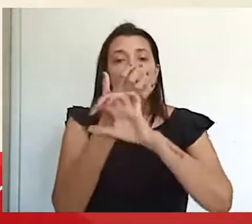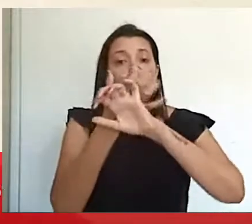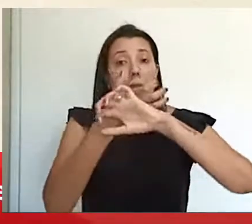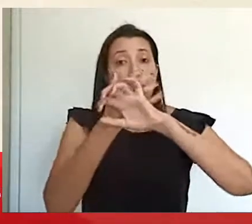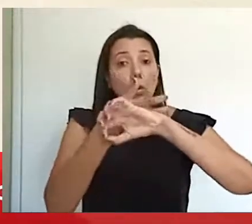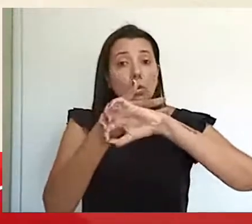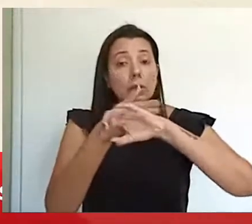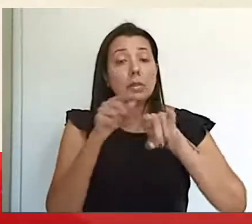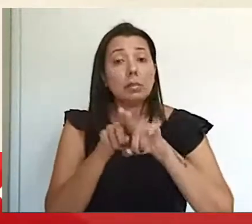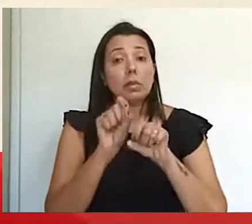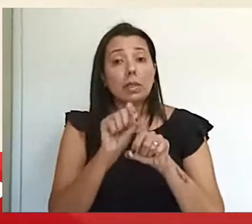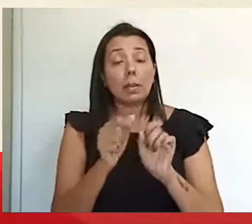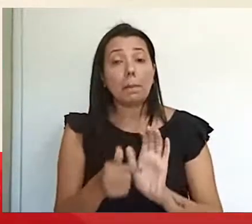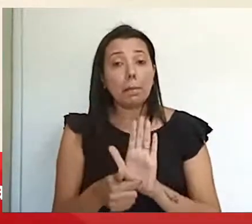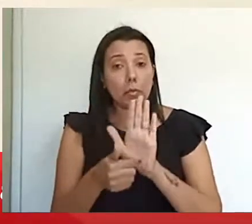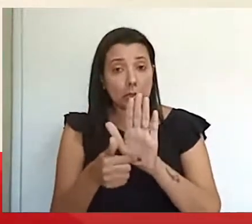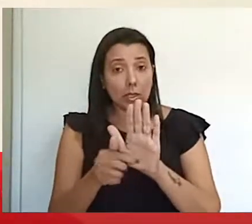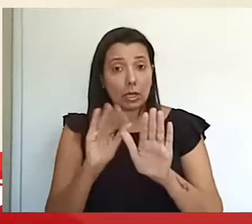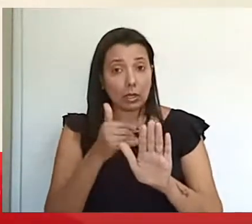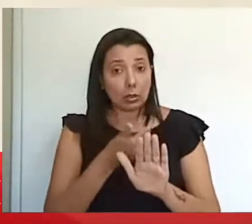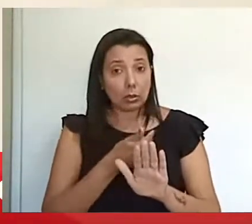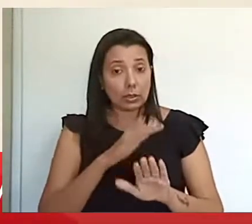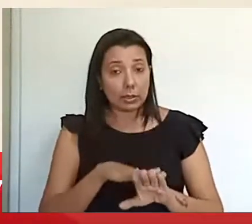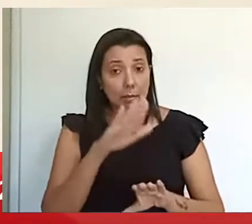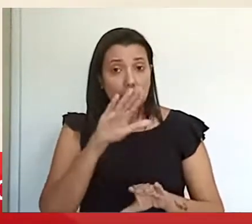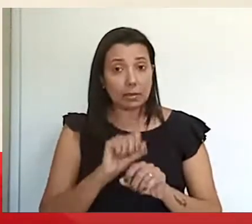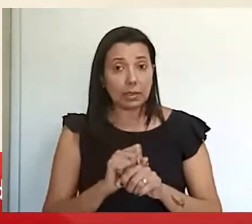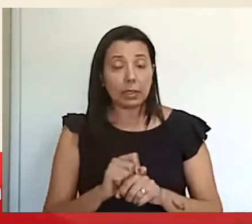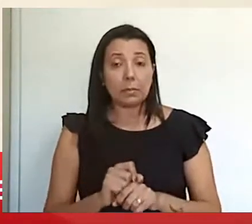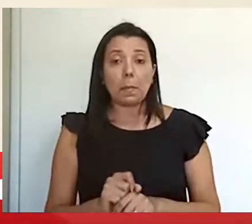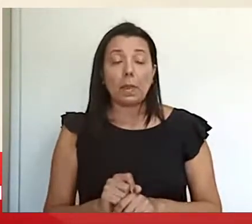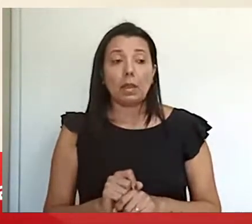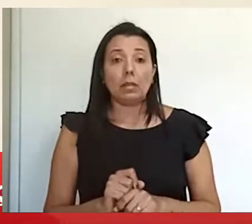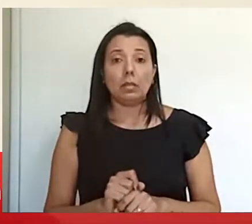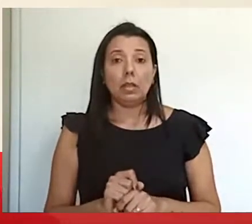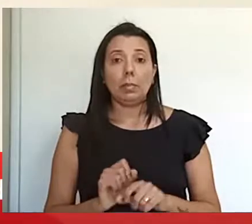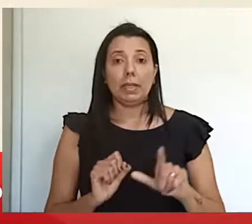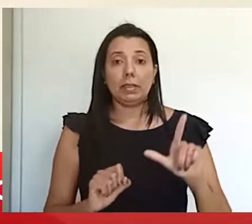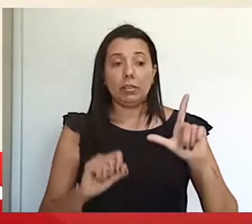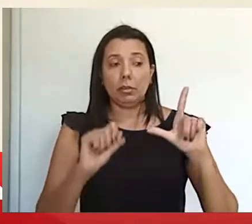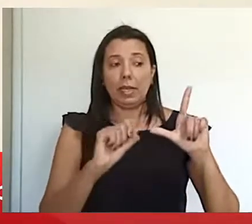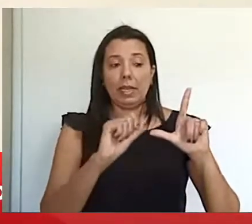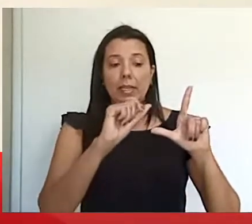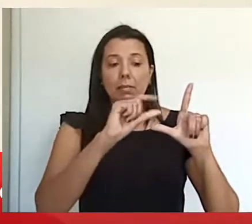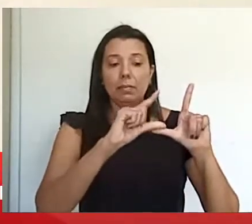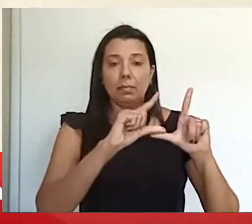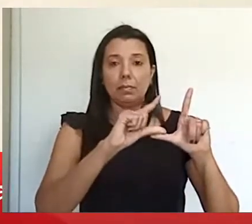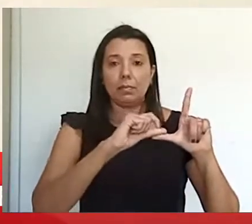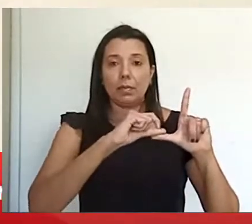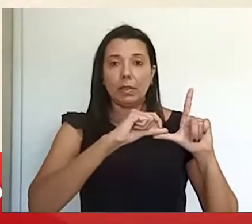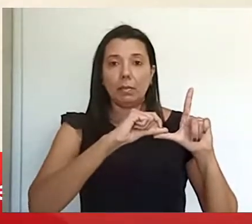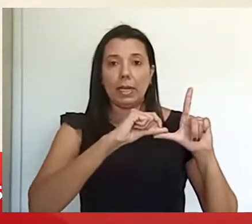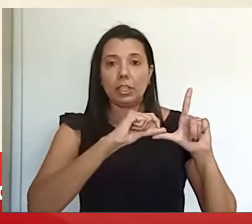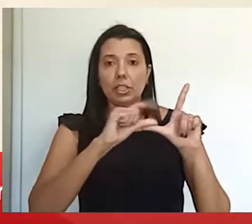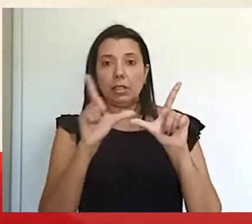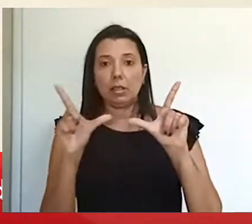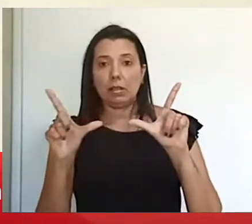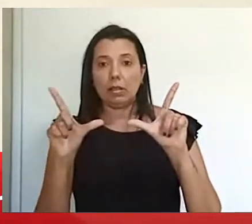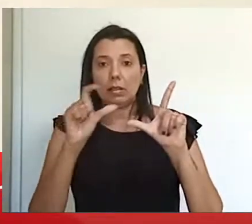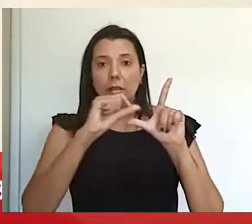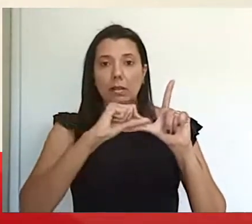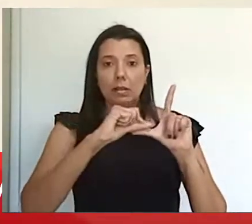uma ferramenta, mas não é o ideal. A gente vai ter que conviver durante um bom tempo com a pandemia